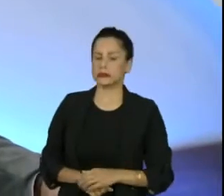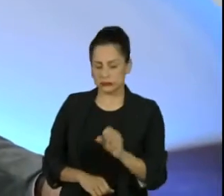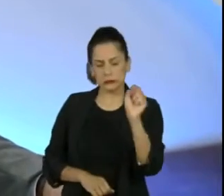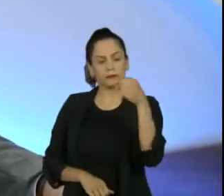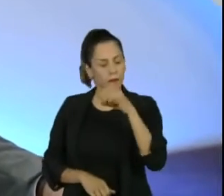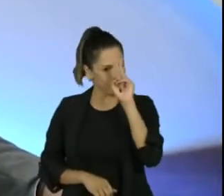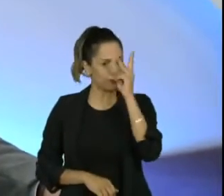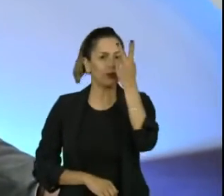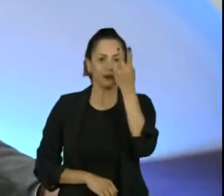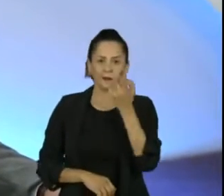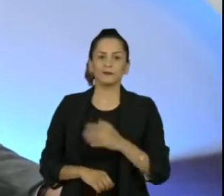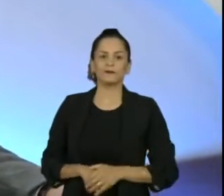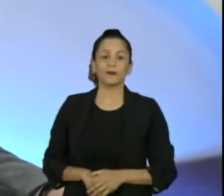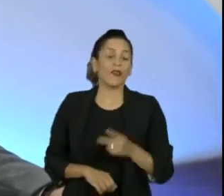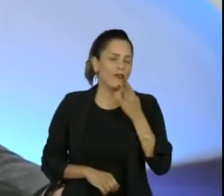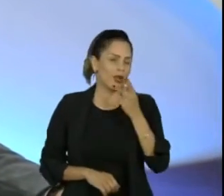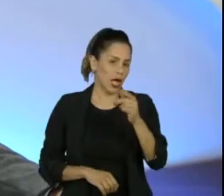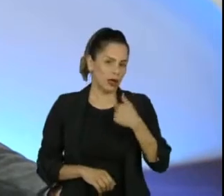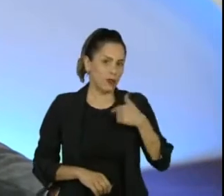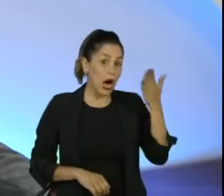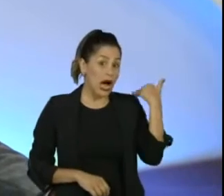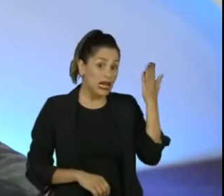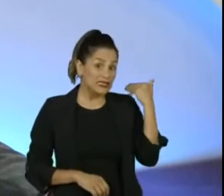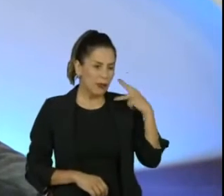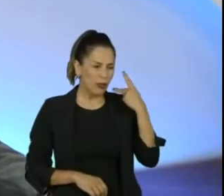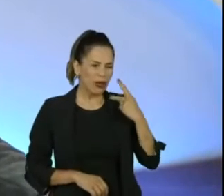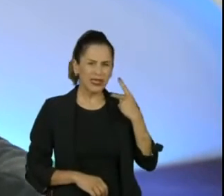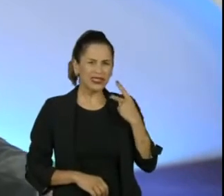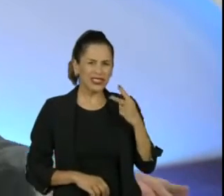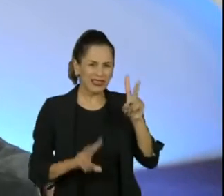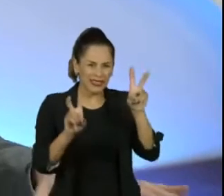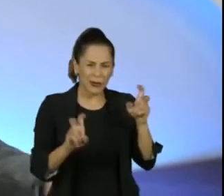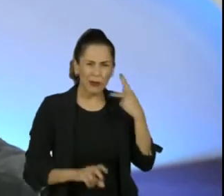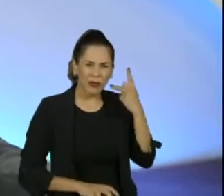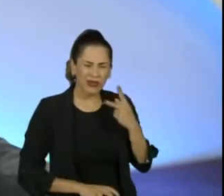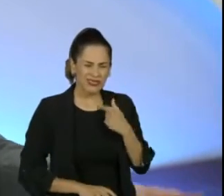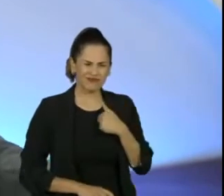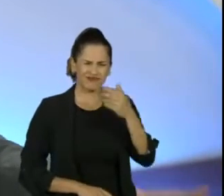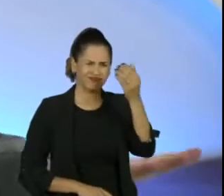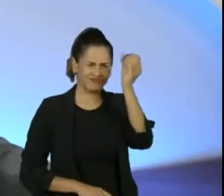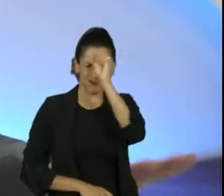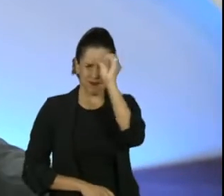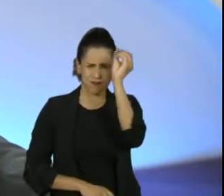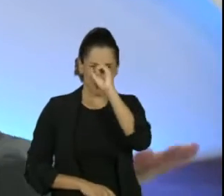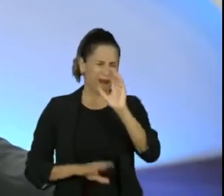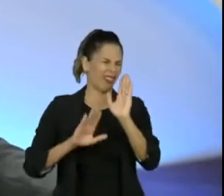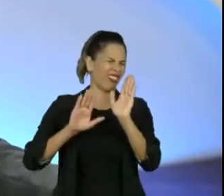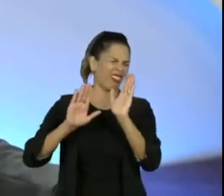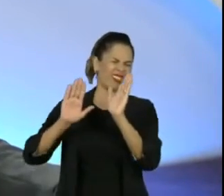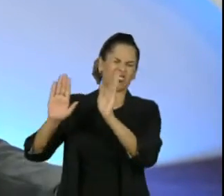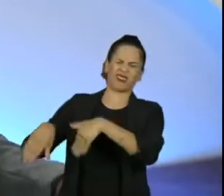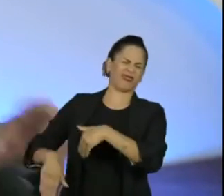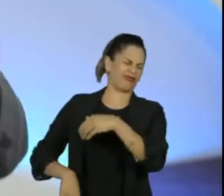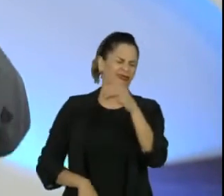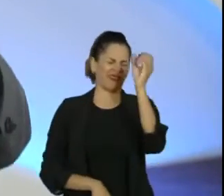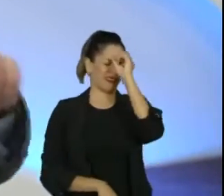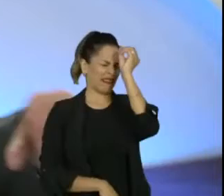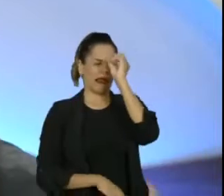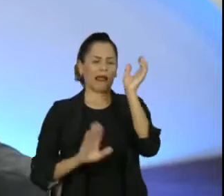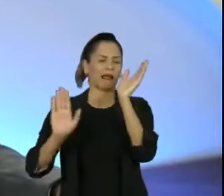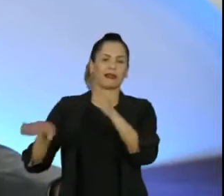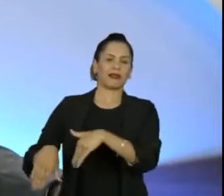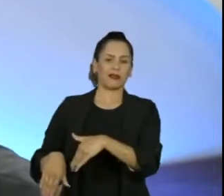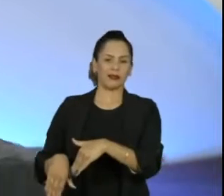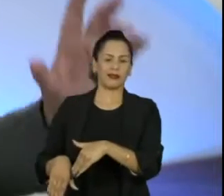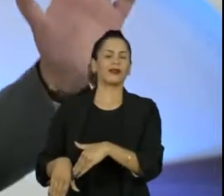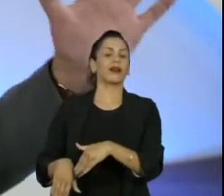sabia. Que eu não sabia nada. Então, eu aprendi o seguinte, deixa eu ouvir tudo, e todos. Eu vou te dar um